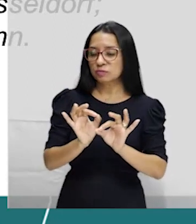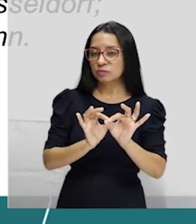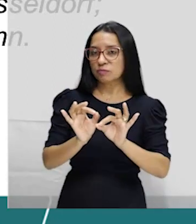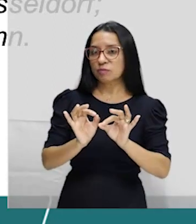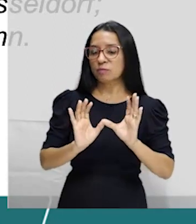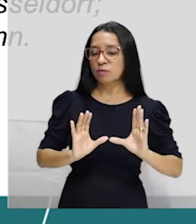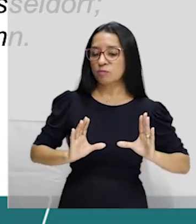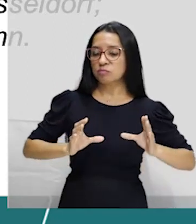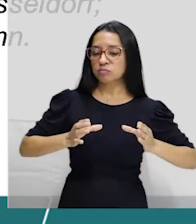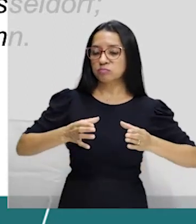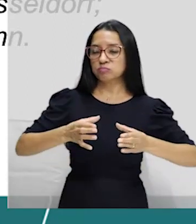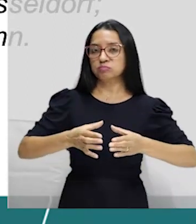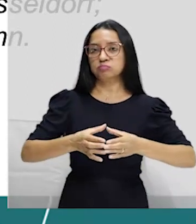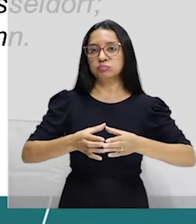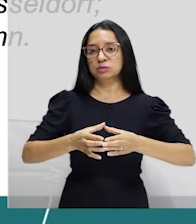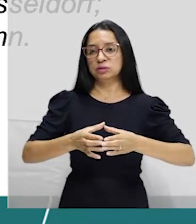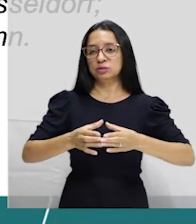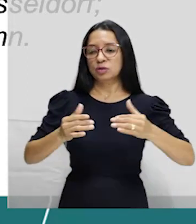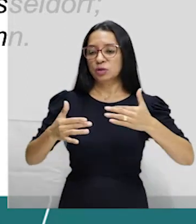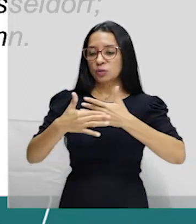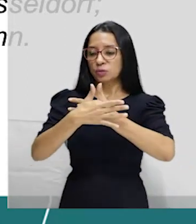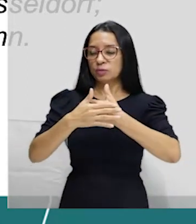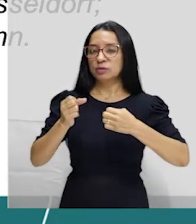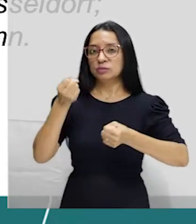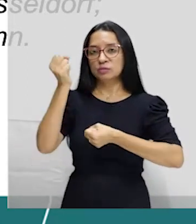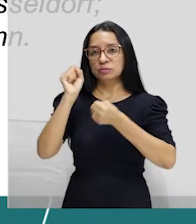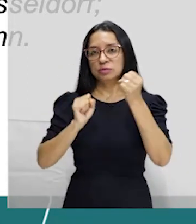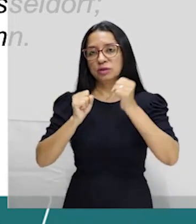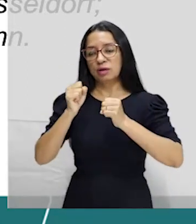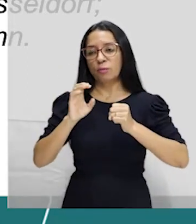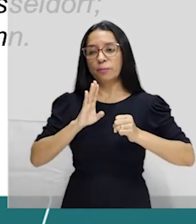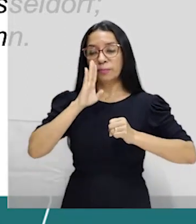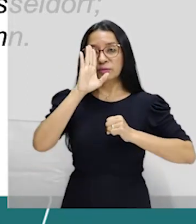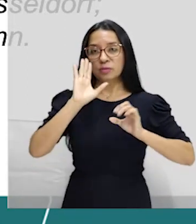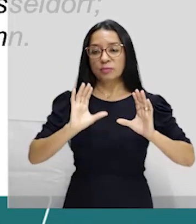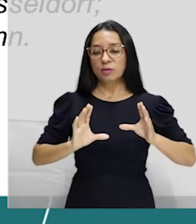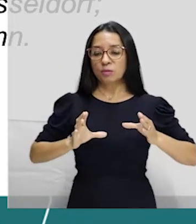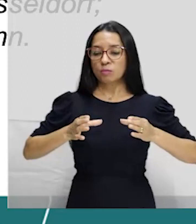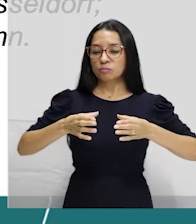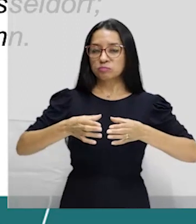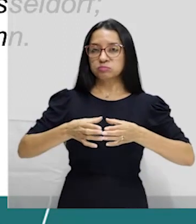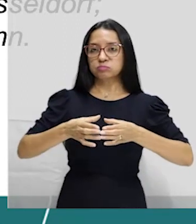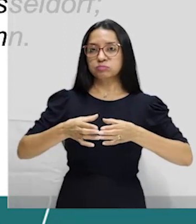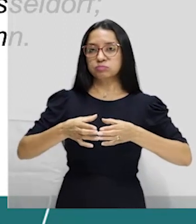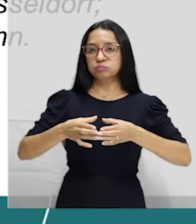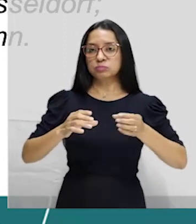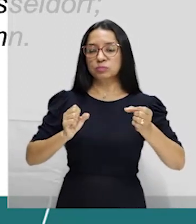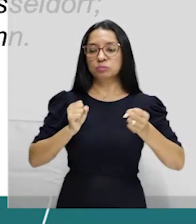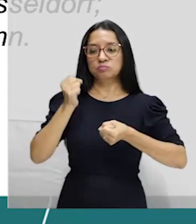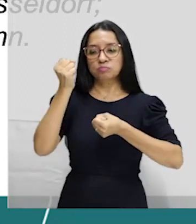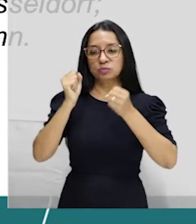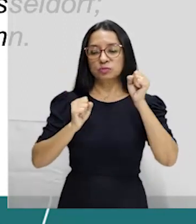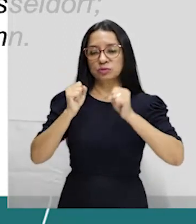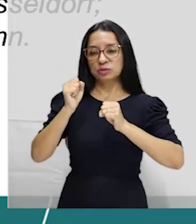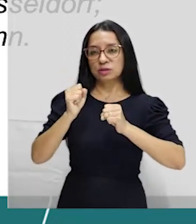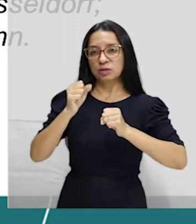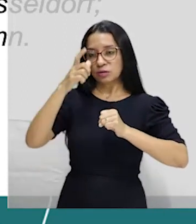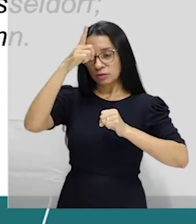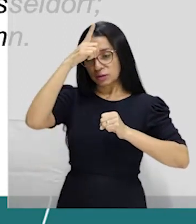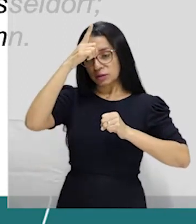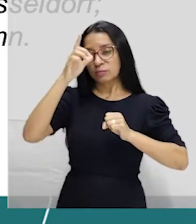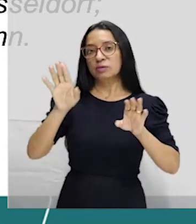grande complexo ali urbano-industrial, o principal complexo urbano-industrial da Alemanha e